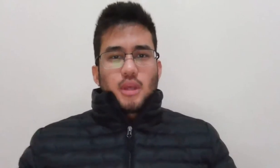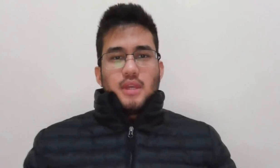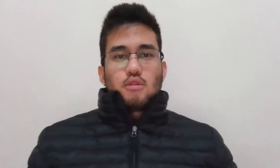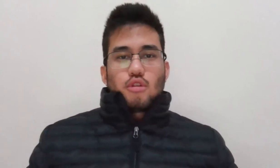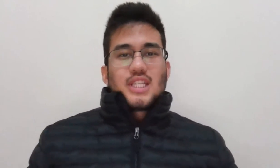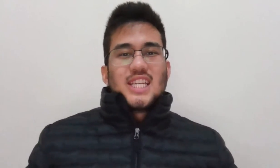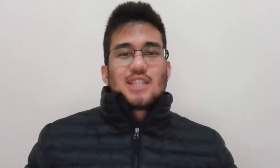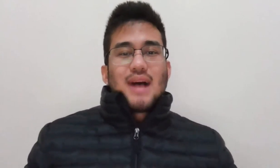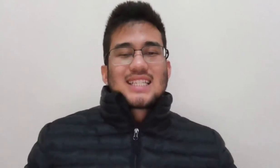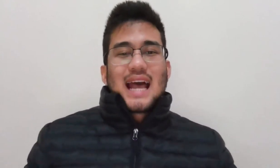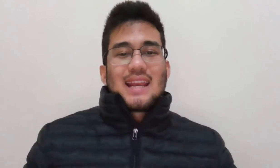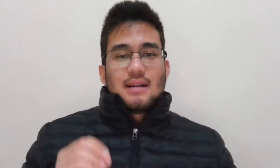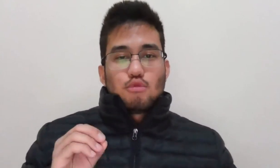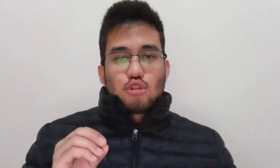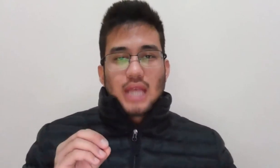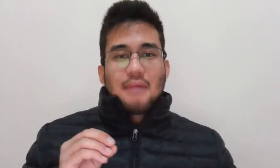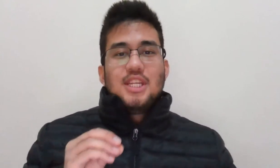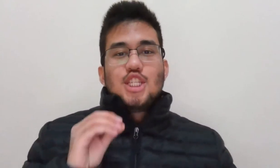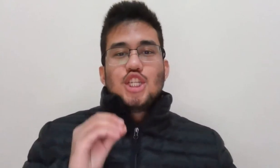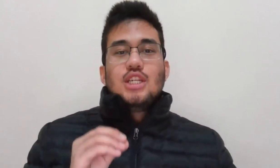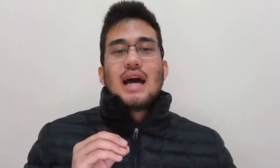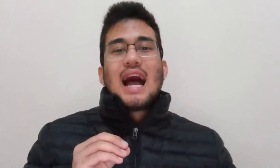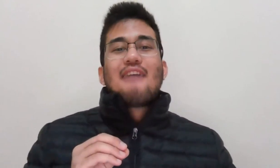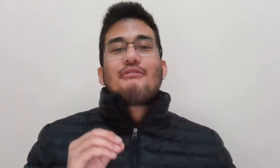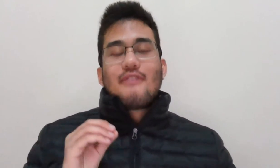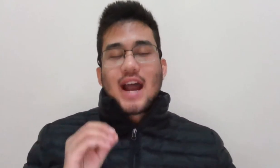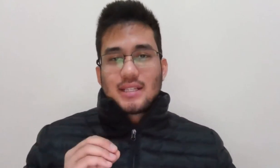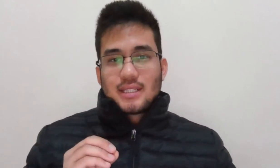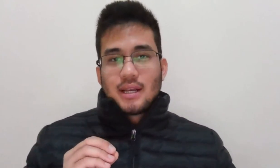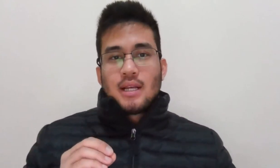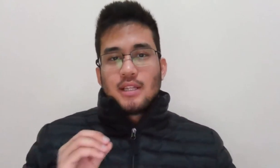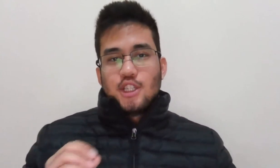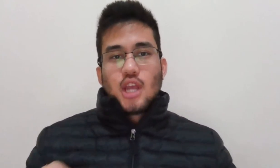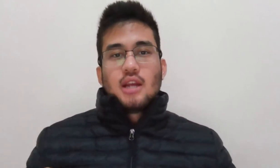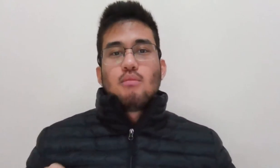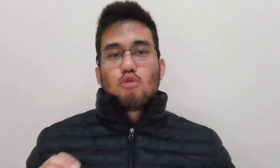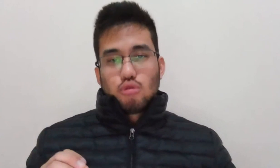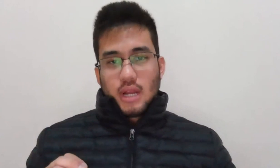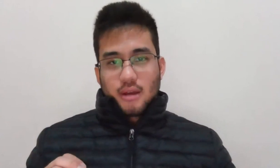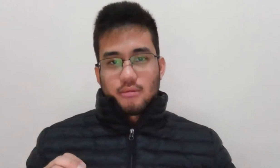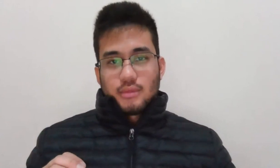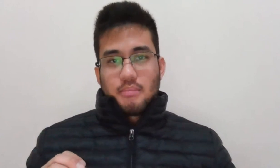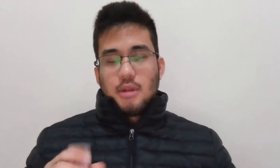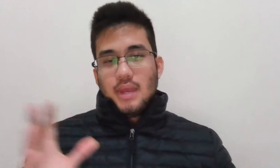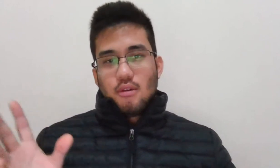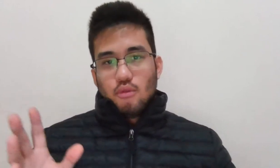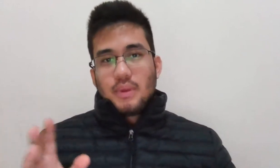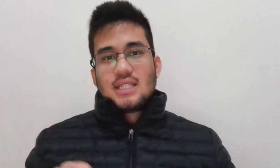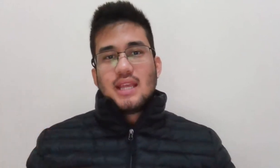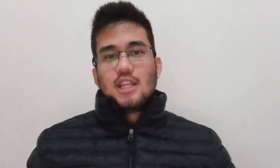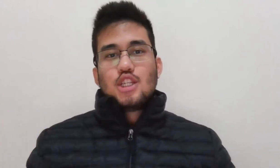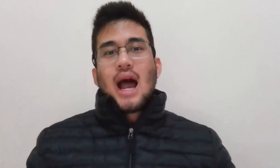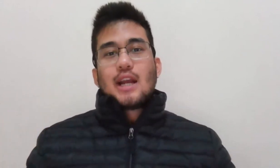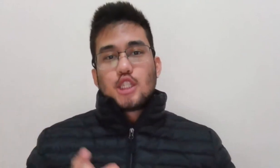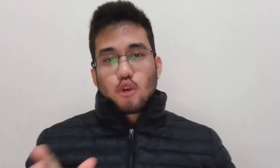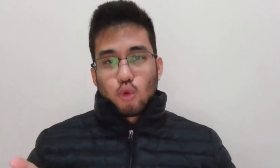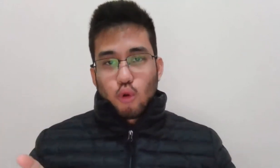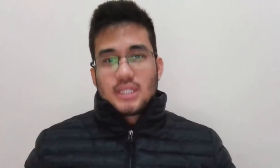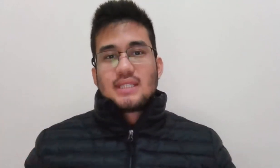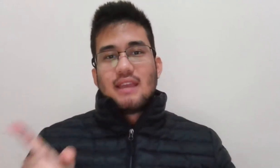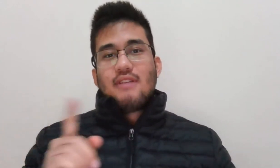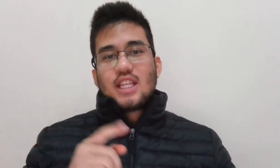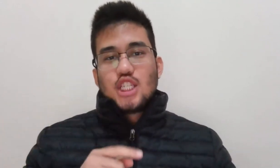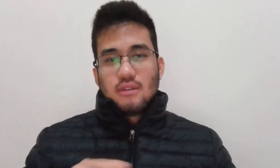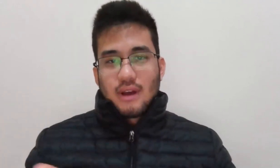Muito bem, meus amigos, nós desmascaramos a mentira, a farsa de Jair Bolsonaro, né? Primeiro, o presidente